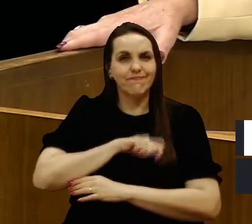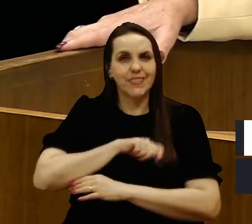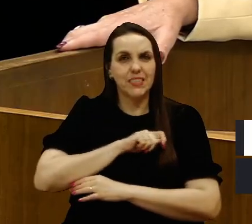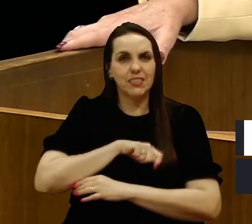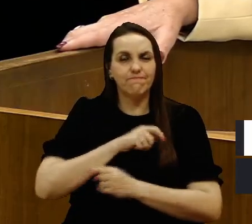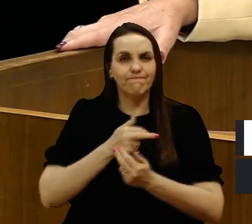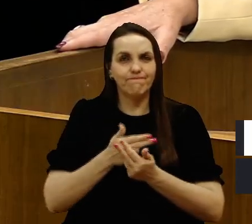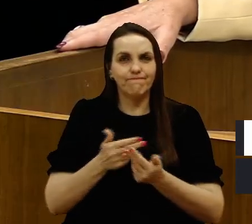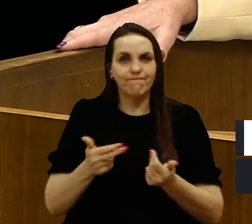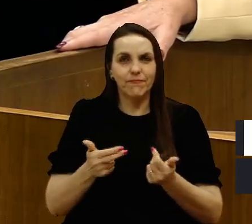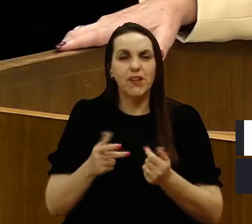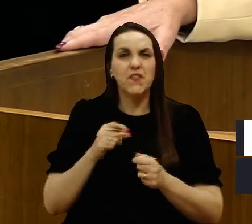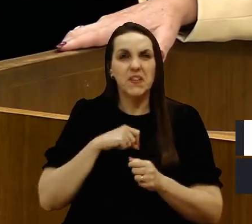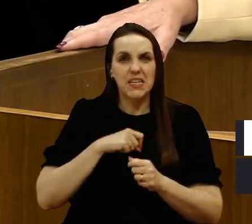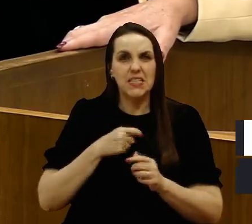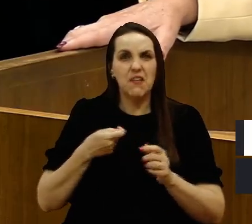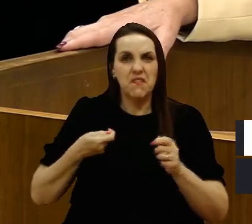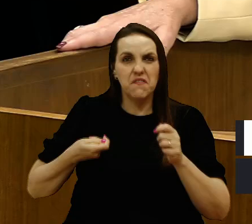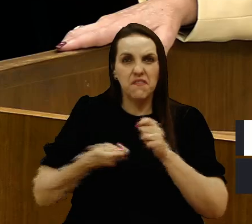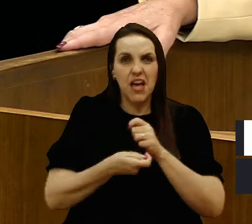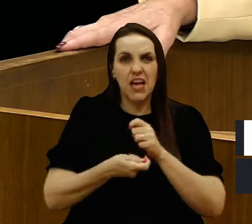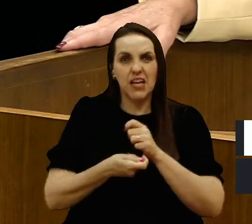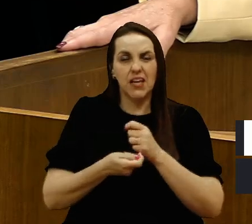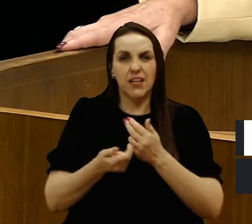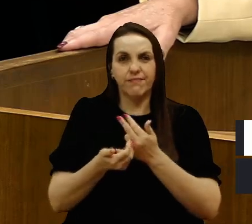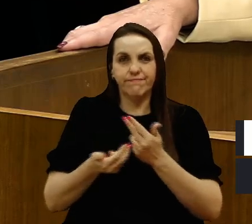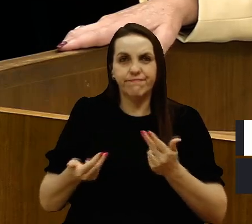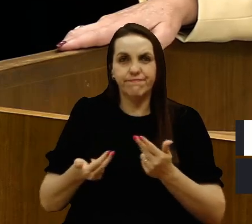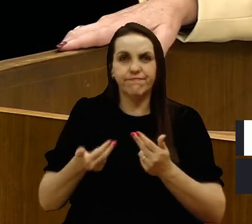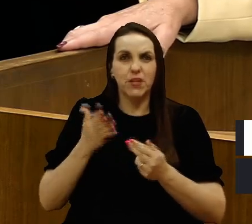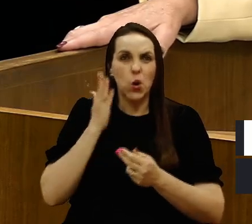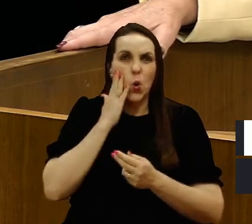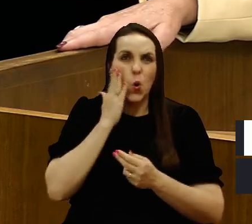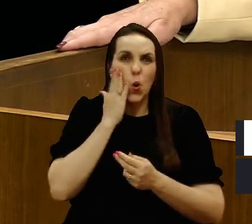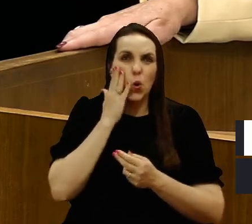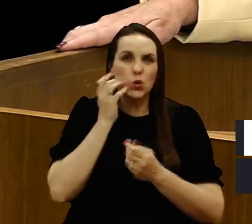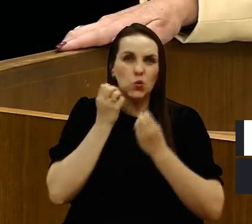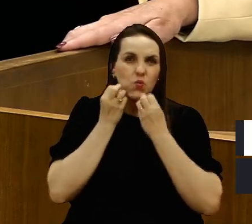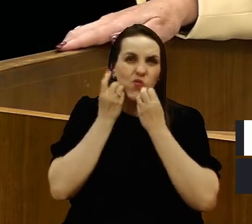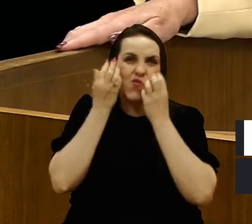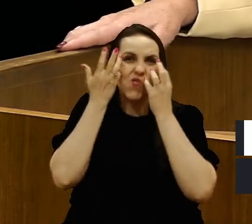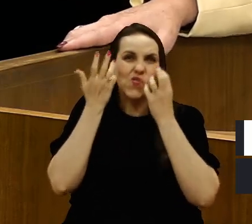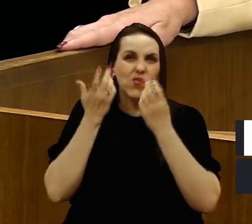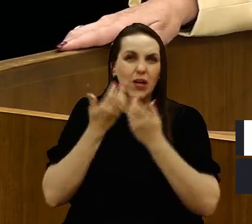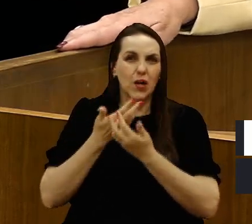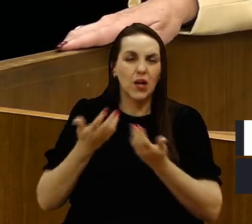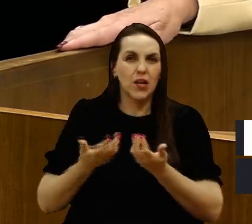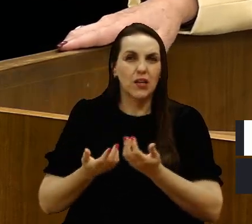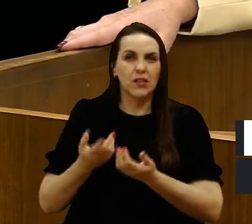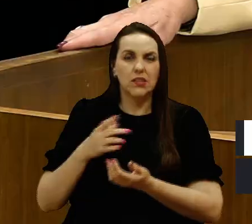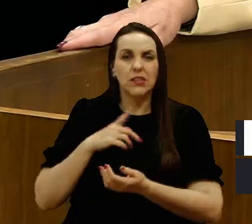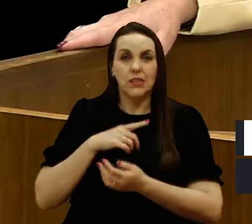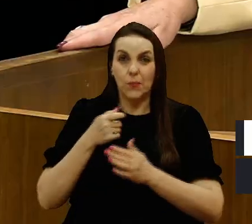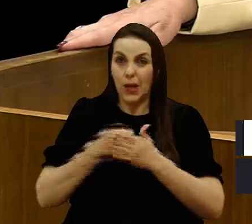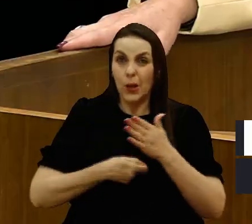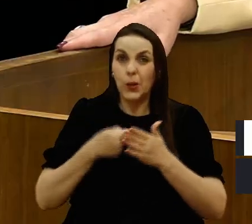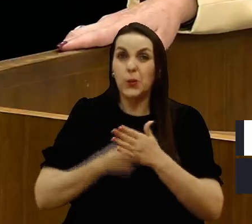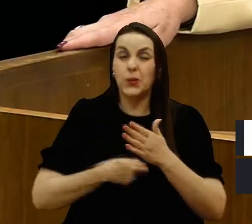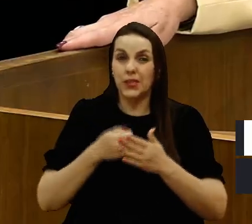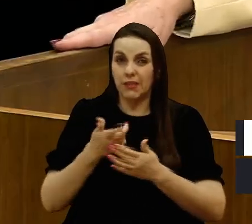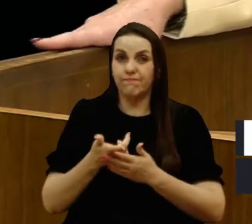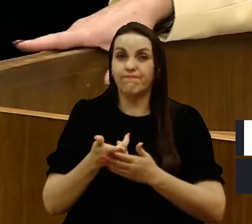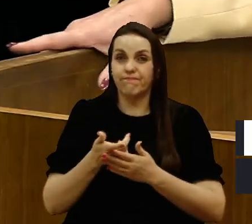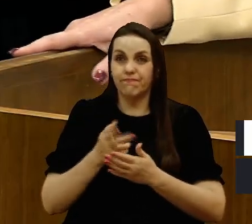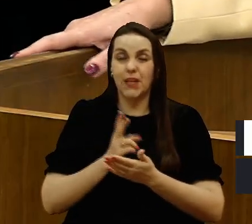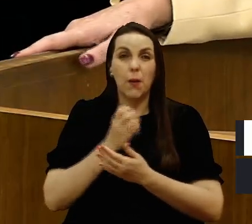crueldade. Requintes de facadas, no rosto, de queimar a pessoa. Então, é uma luta que vai